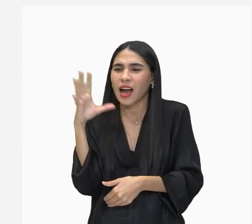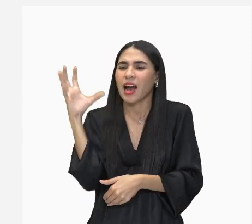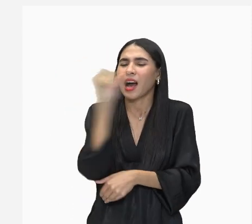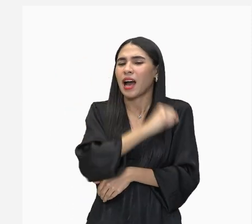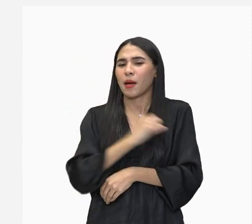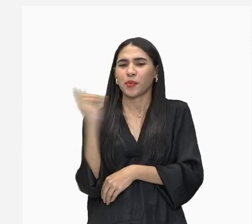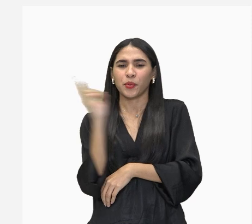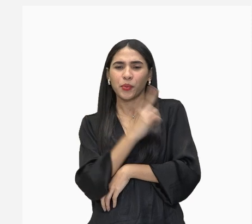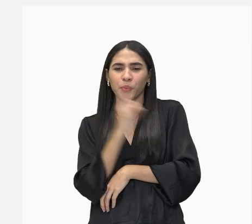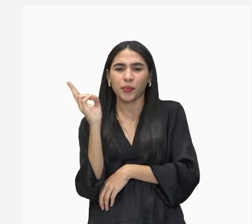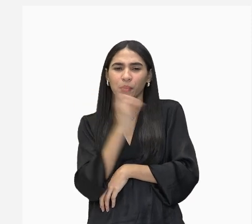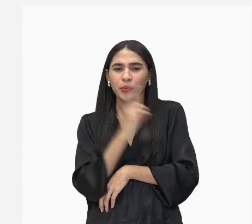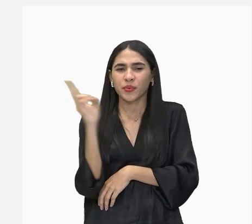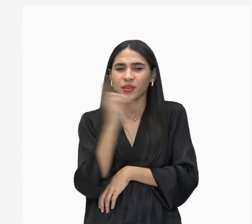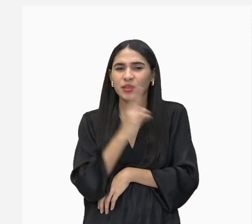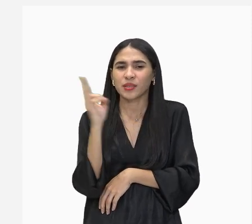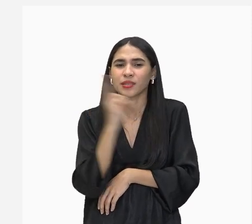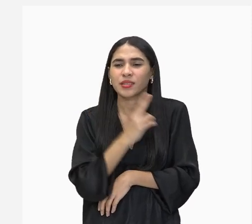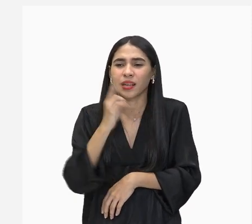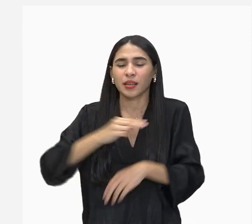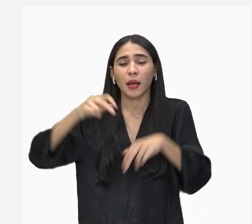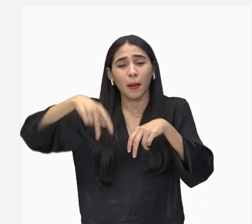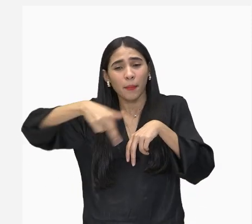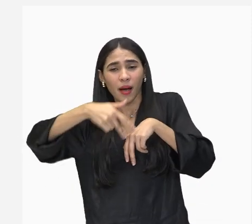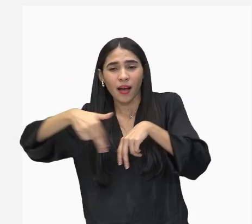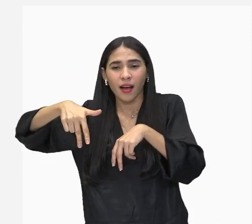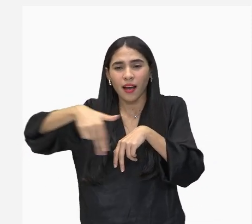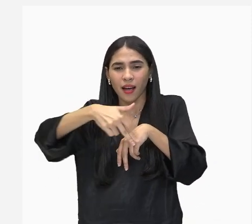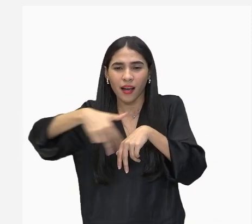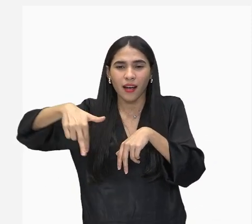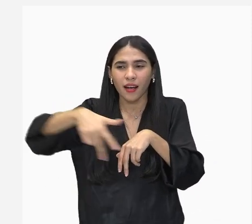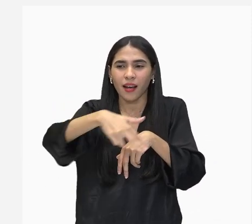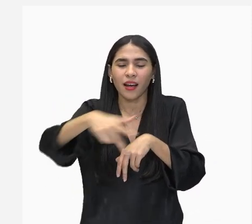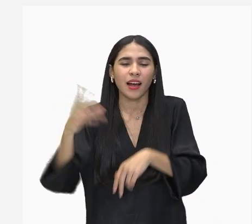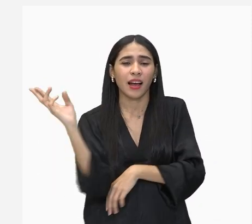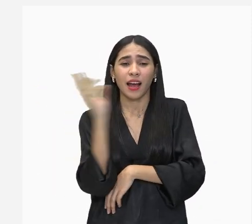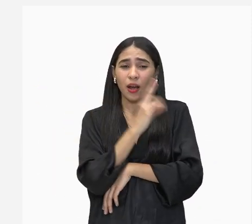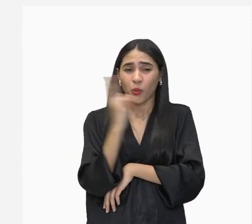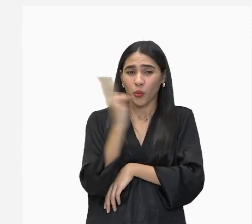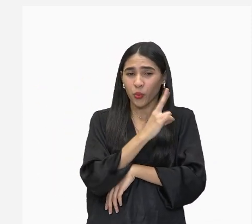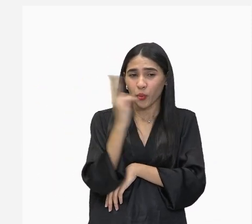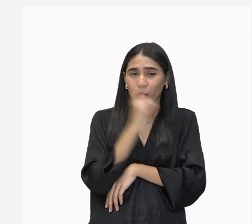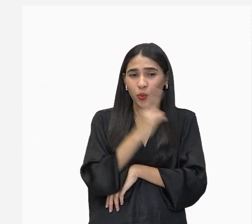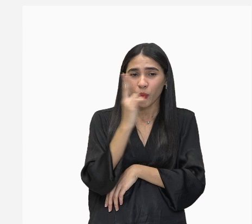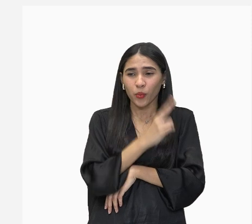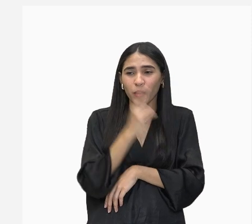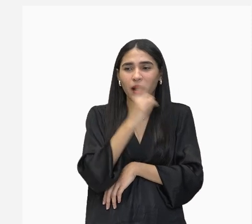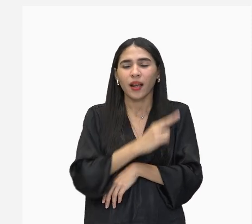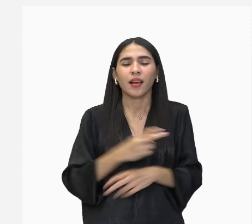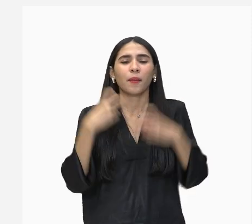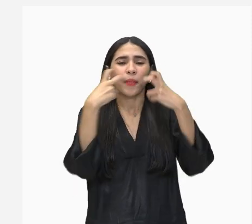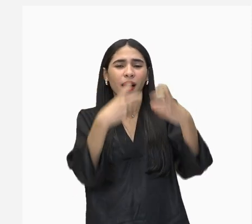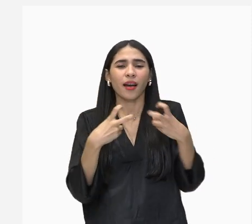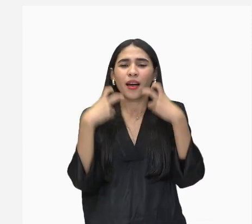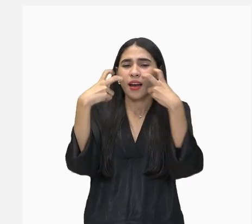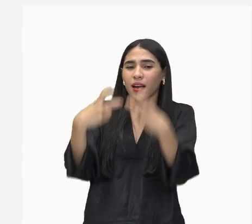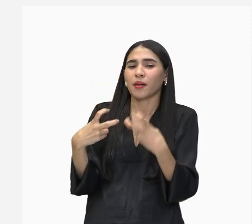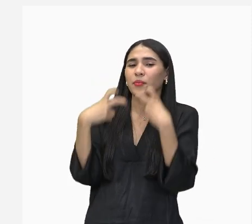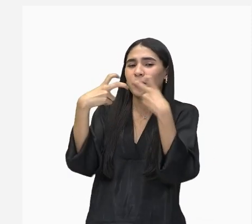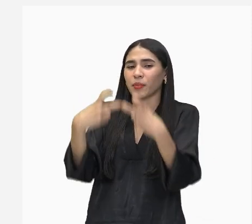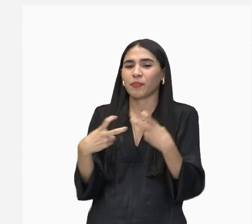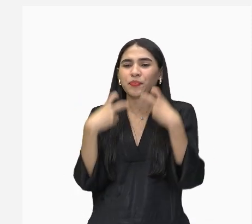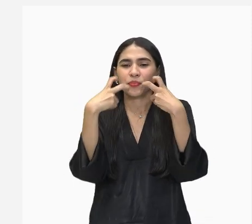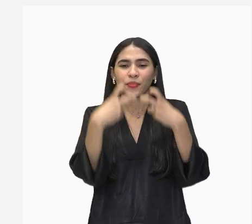o menino, isso vinha que vinha, acochado pelo outro. Carne de minha perna, carne de minha perna.